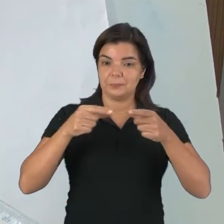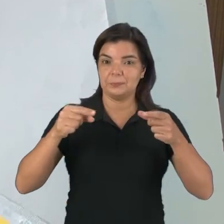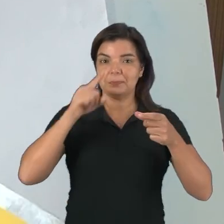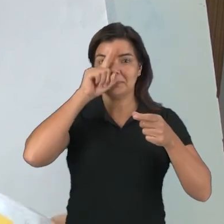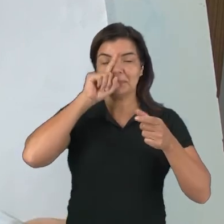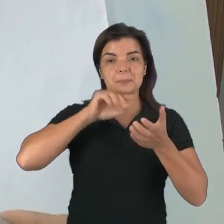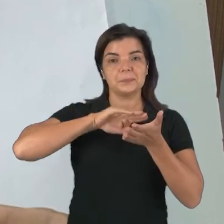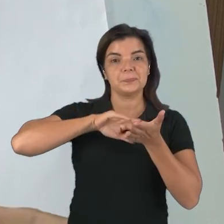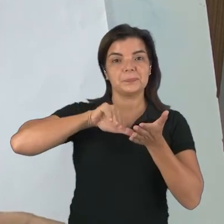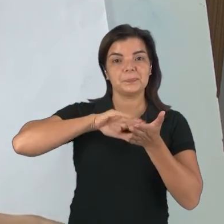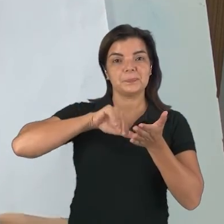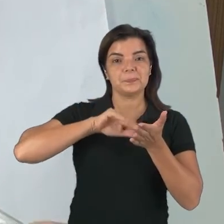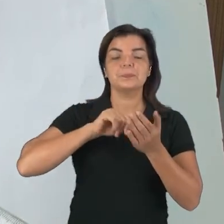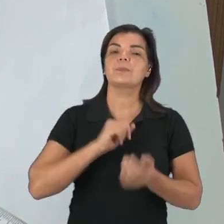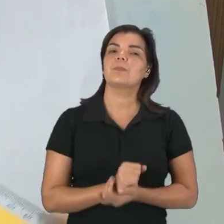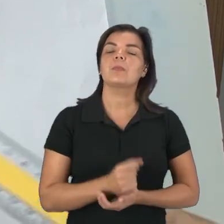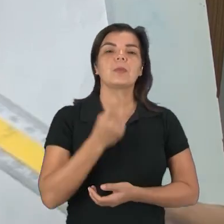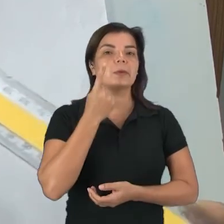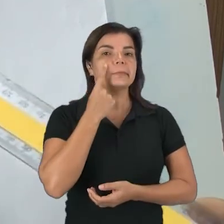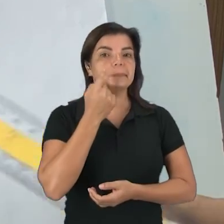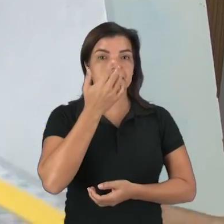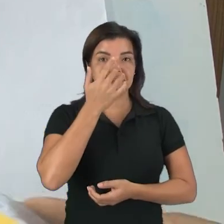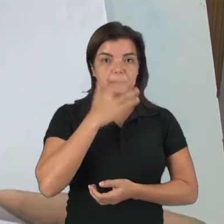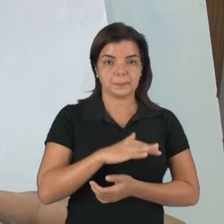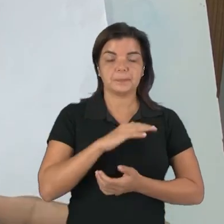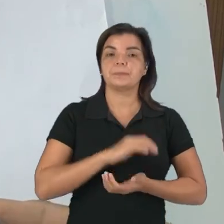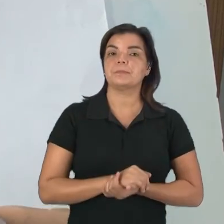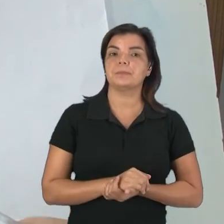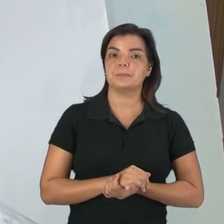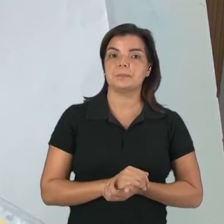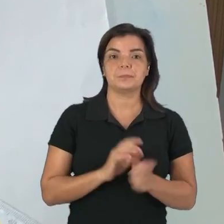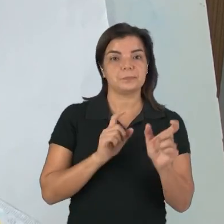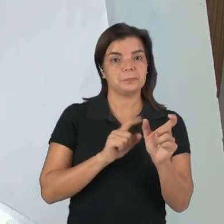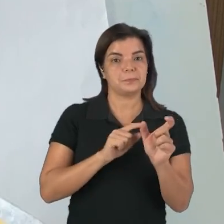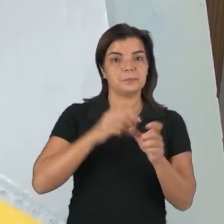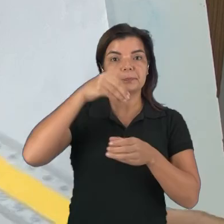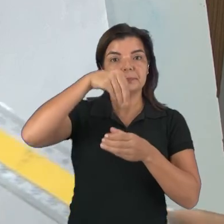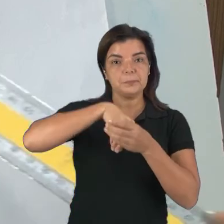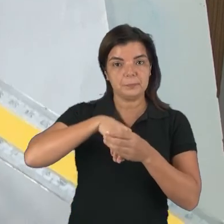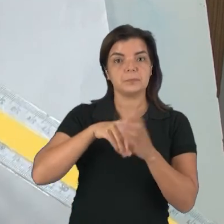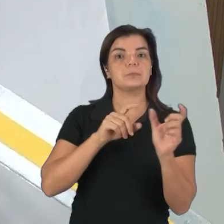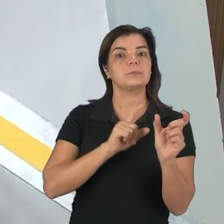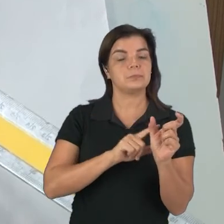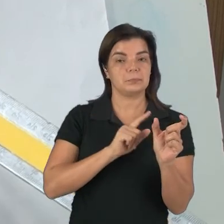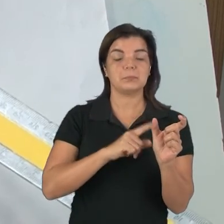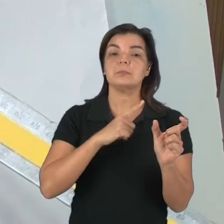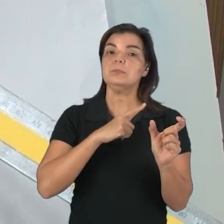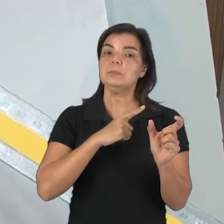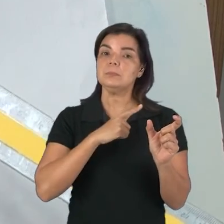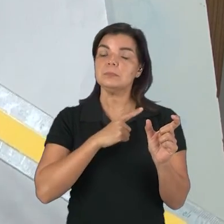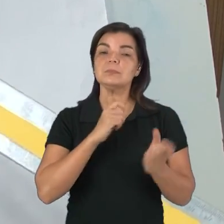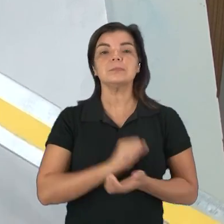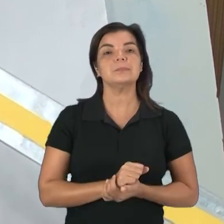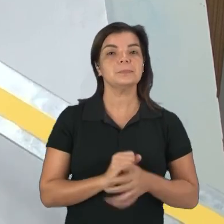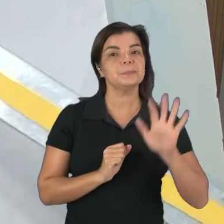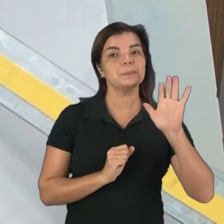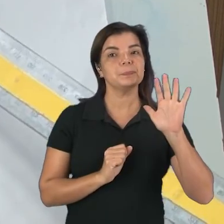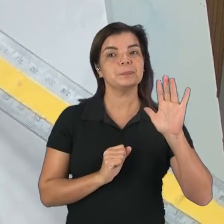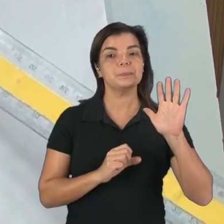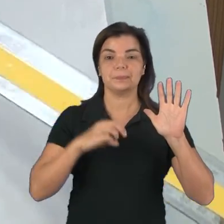mamam observa em crianças que dentro da palavra mamão está a